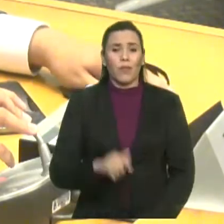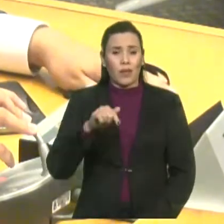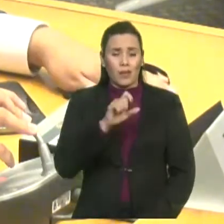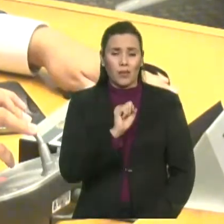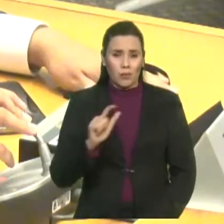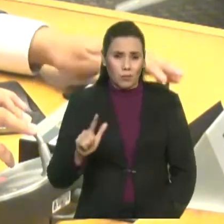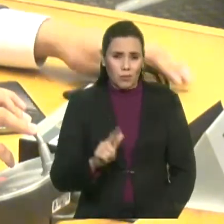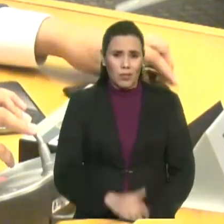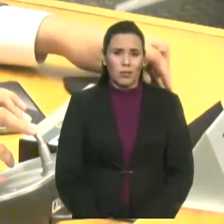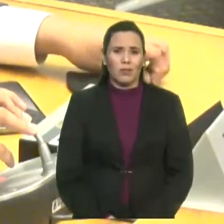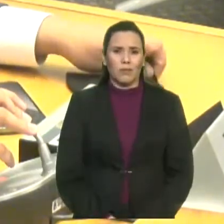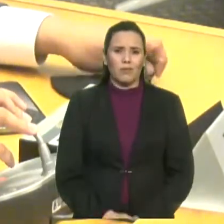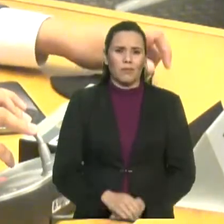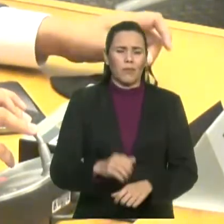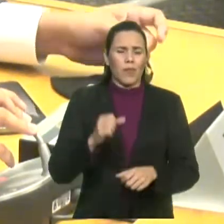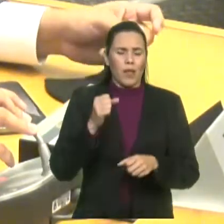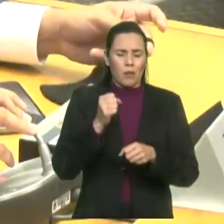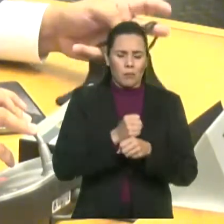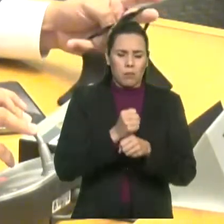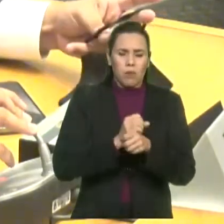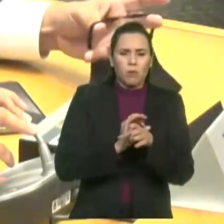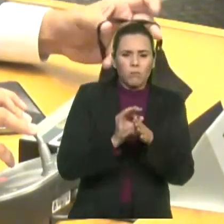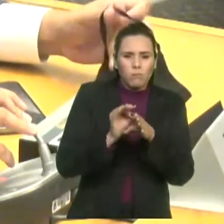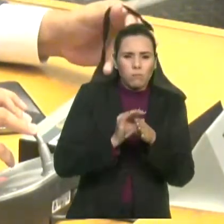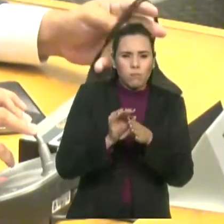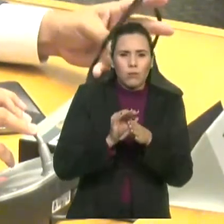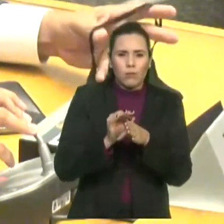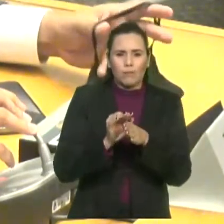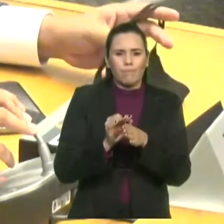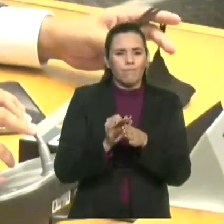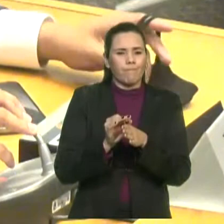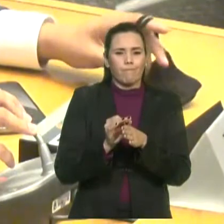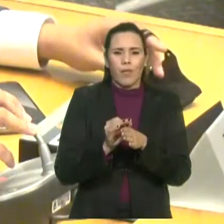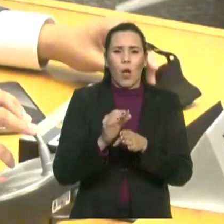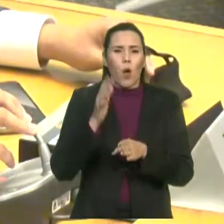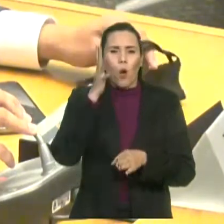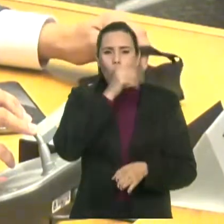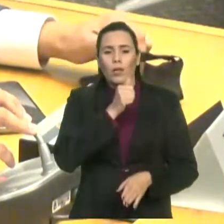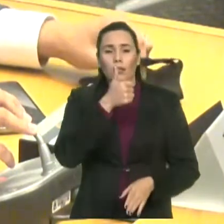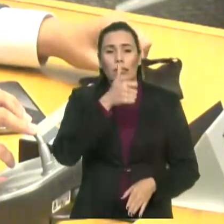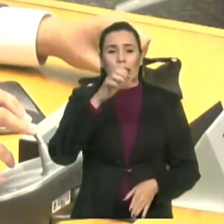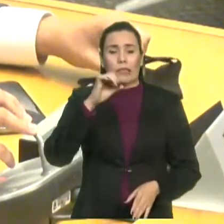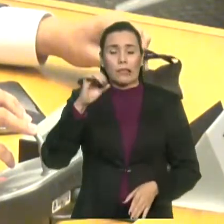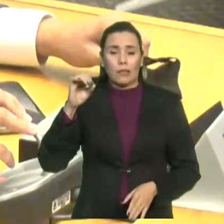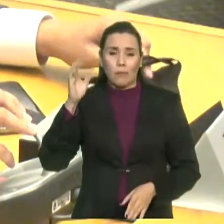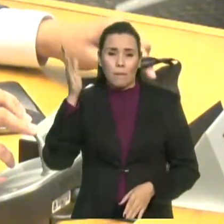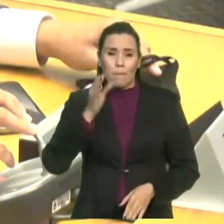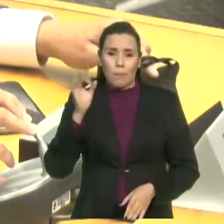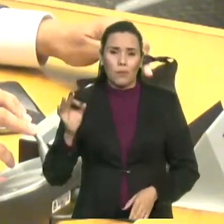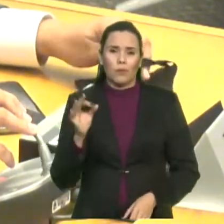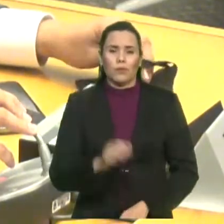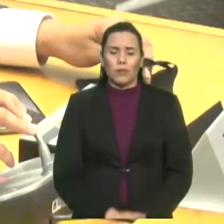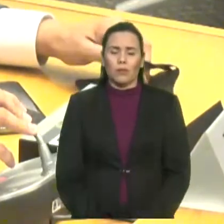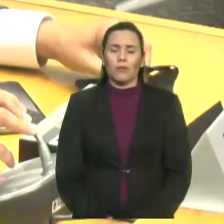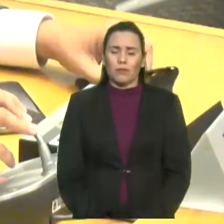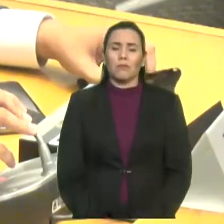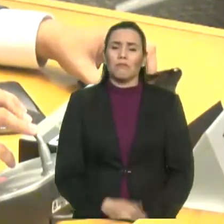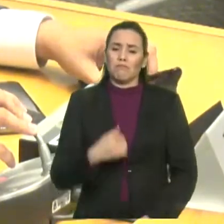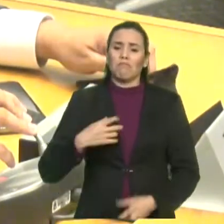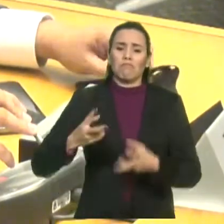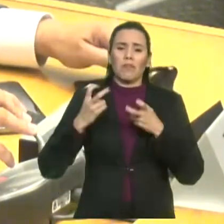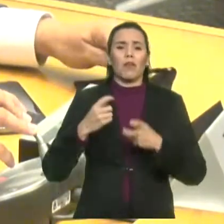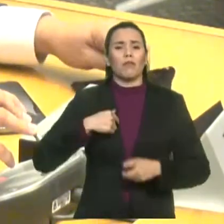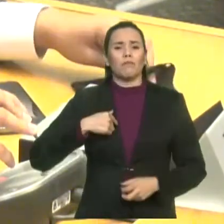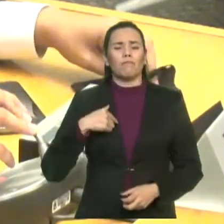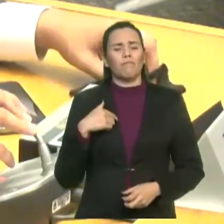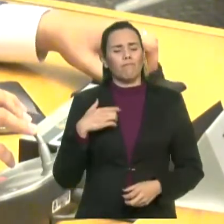asfaltamento, e a gente fica muito feliz da postura dele sendo prefeito efetivamente até o dia